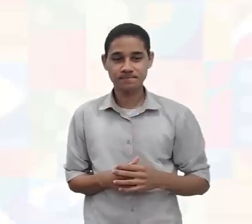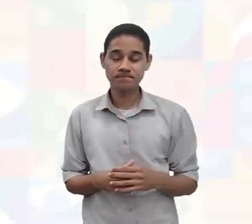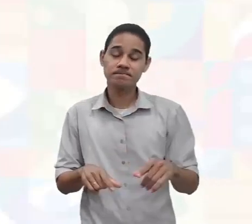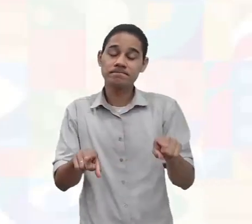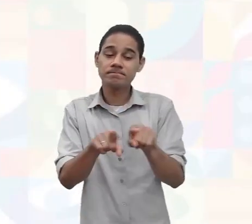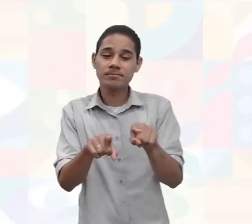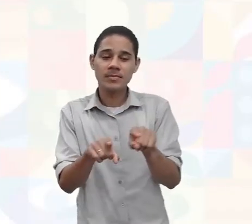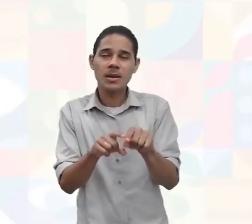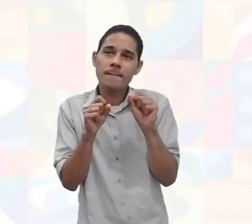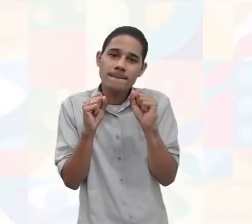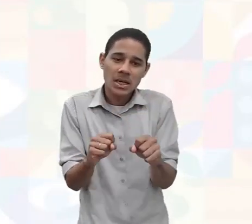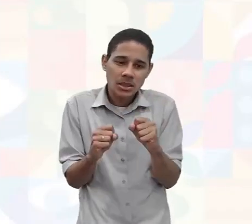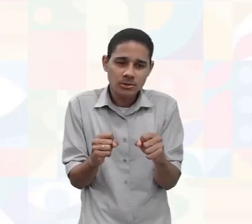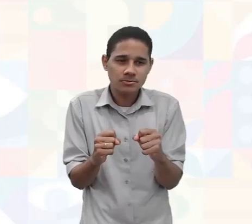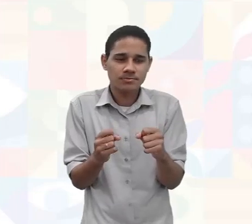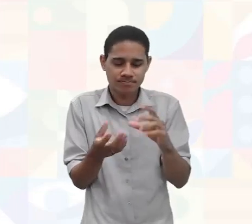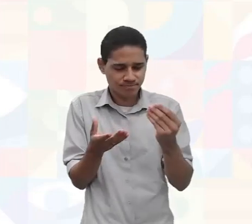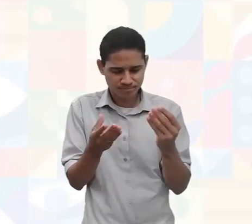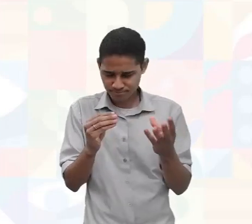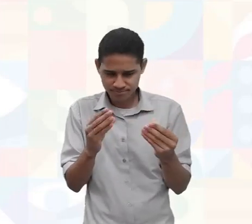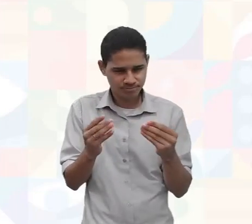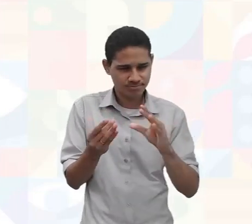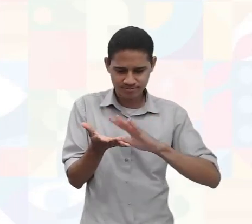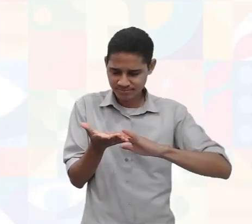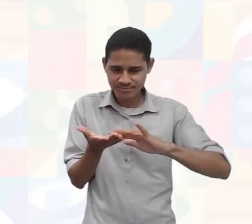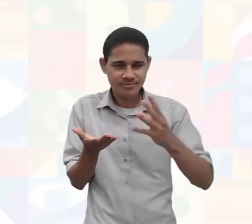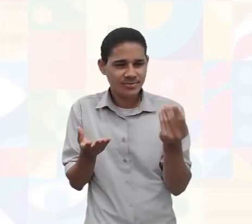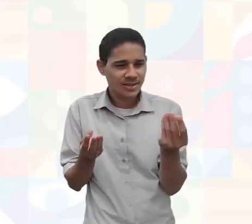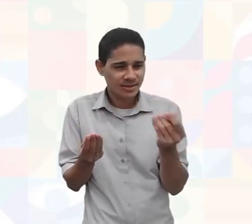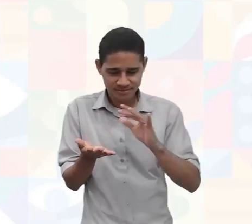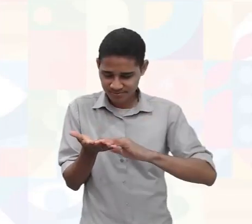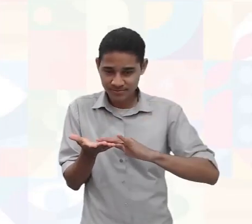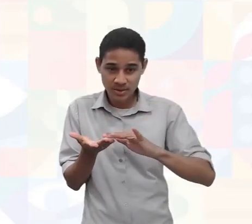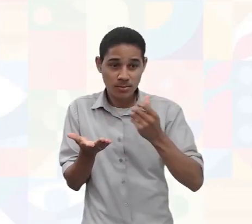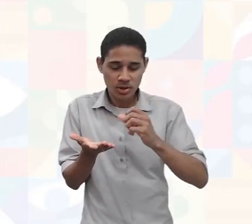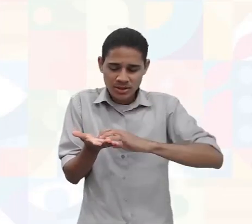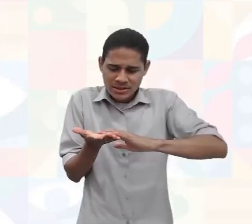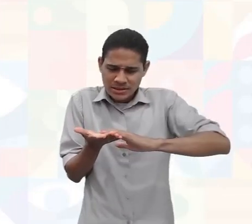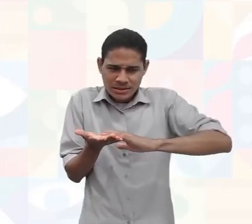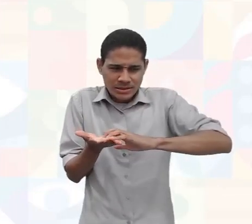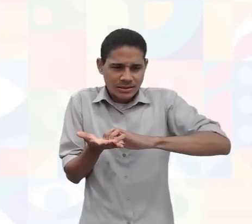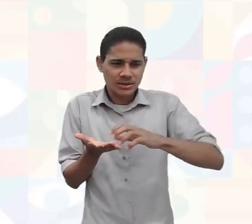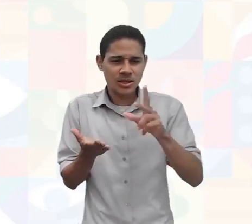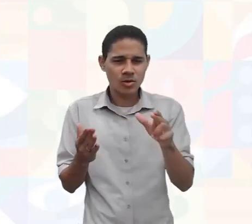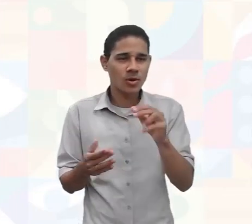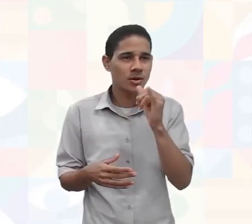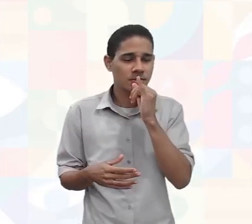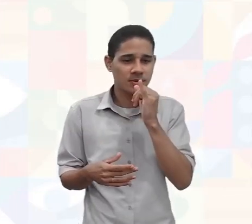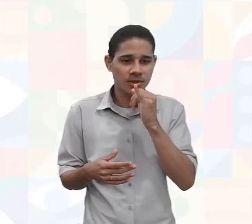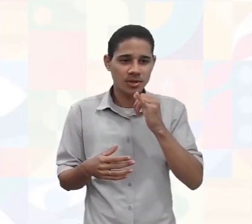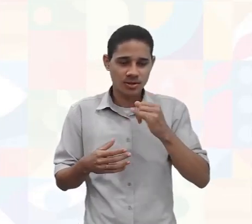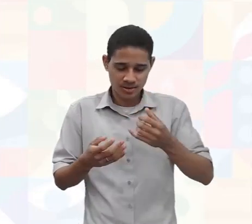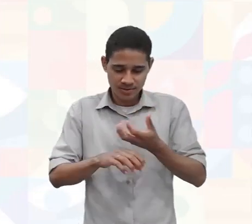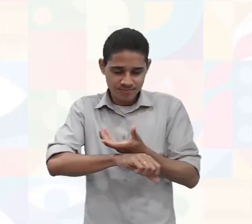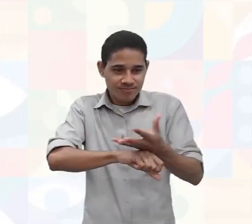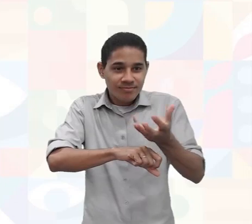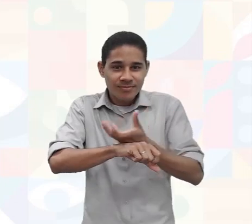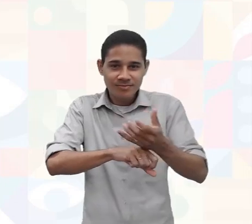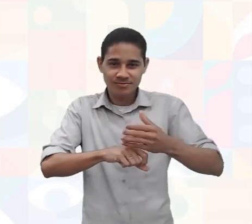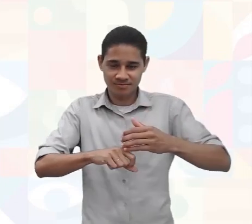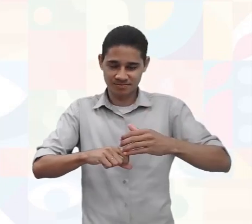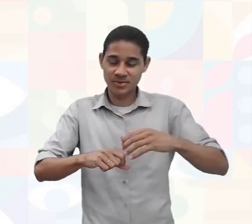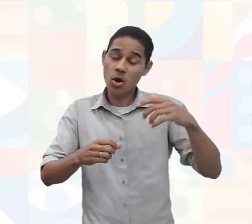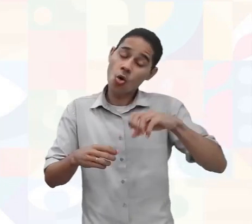A textura também pode ter qualidades táteis. Ela pode ser áspera, como um campo de grama, ou pode